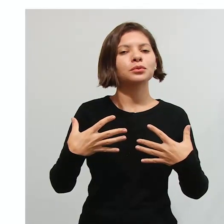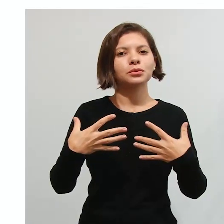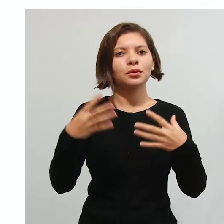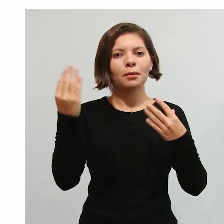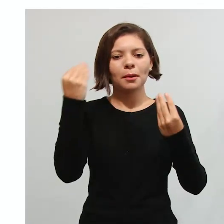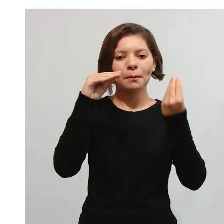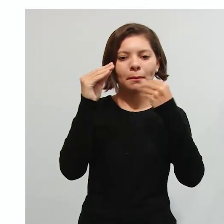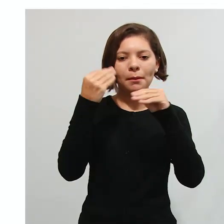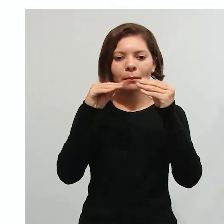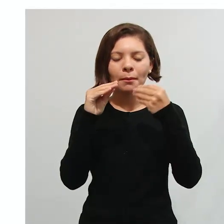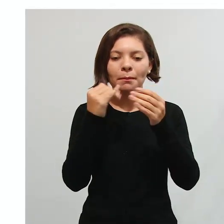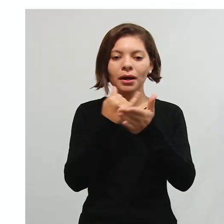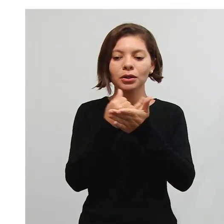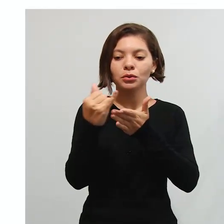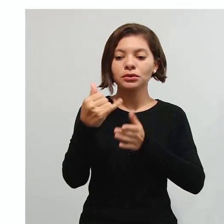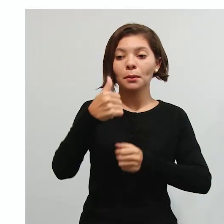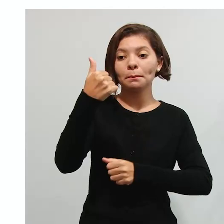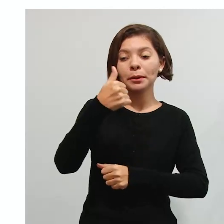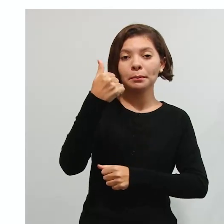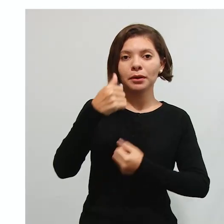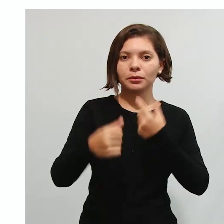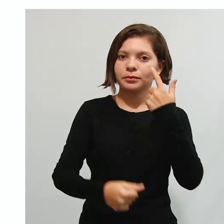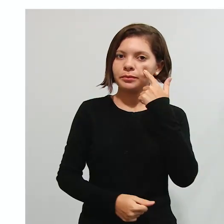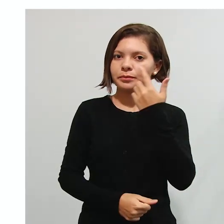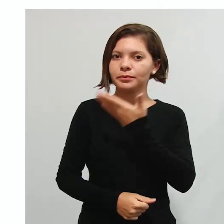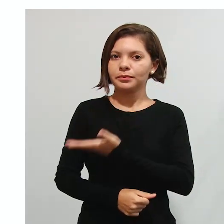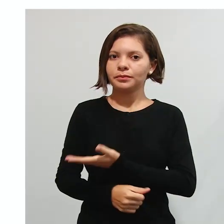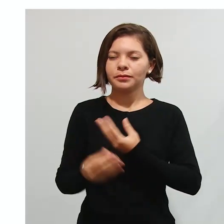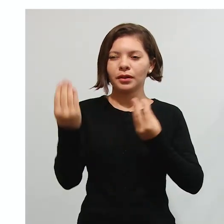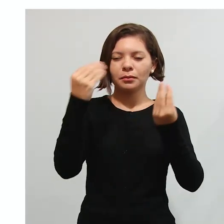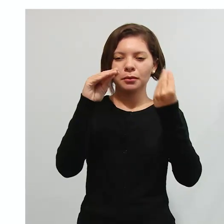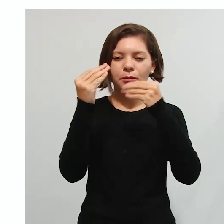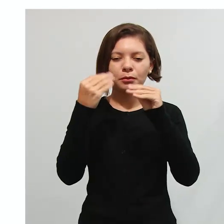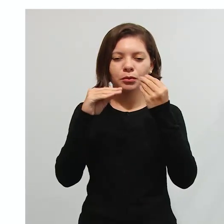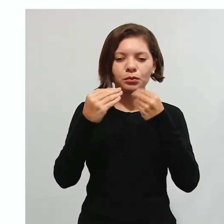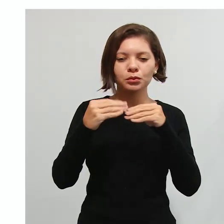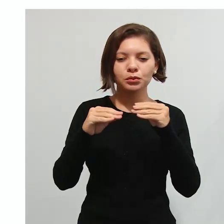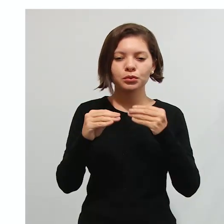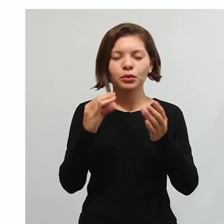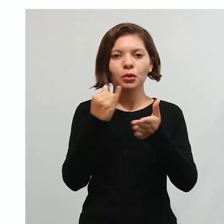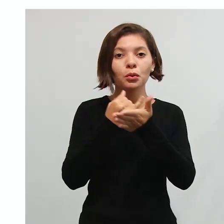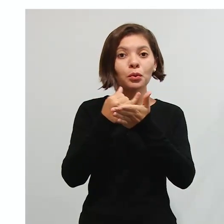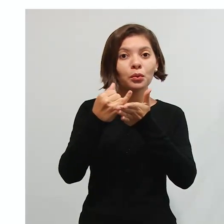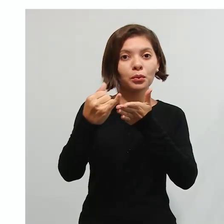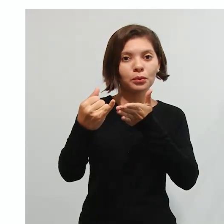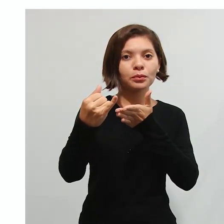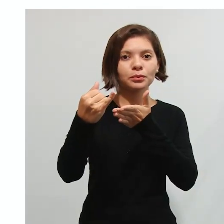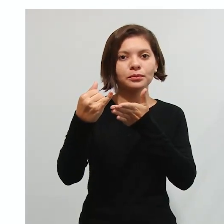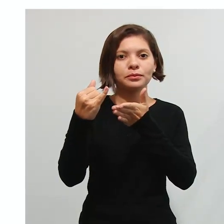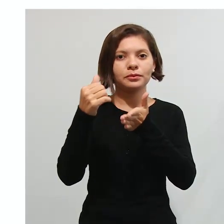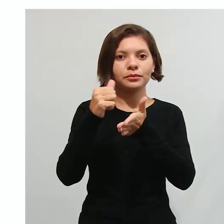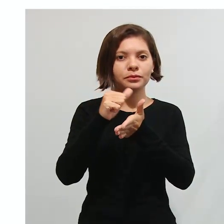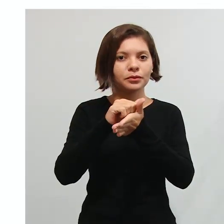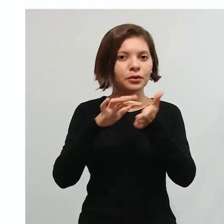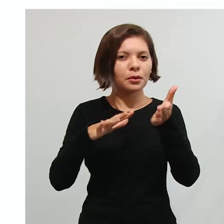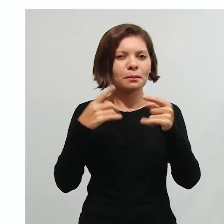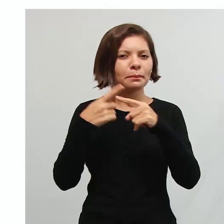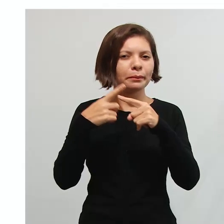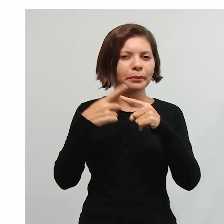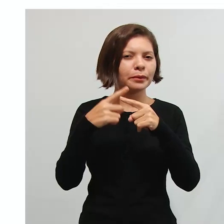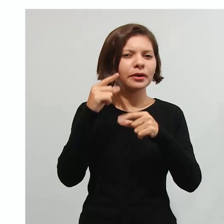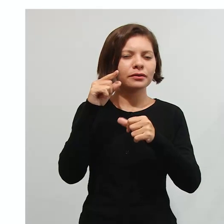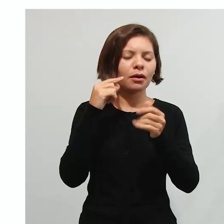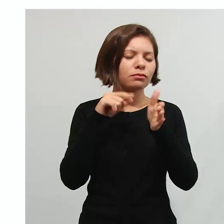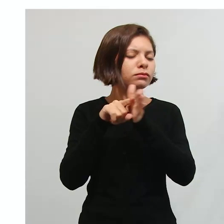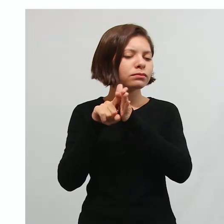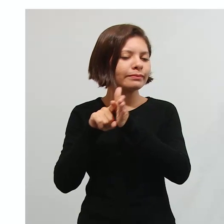das variáveis Tudo nessa introdução então é aqui que a gente vai colocar toda aquela aquele início né da do